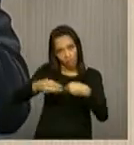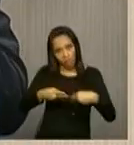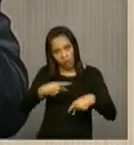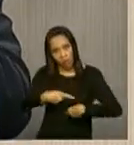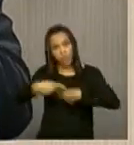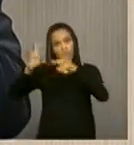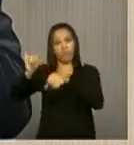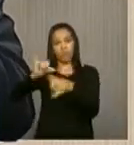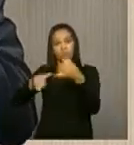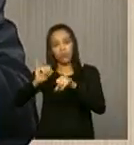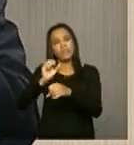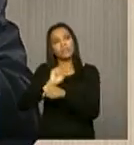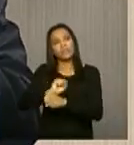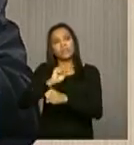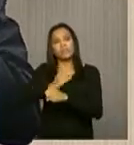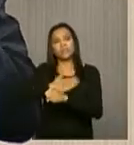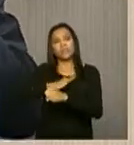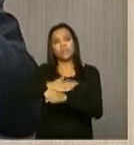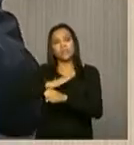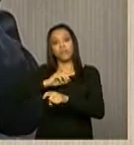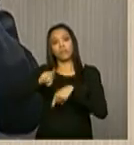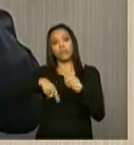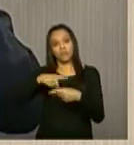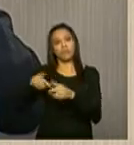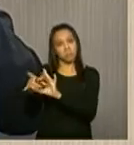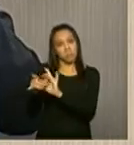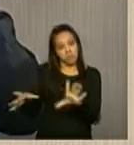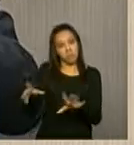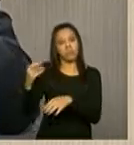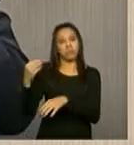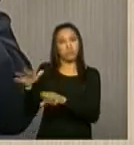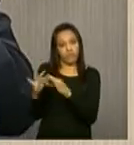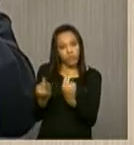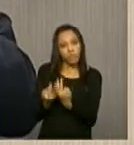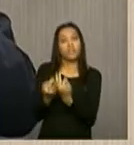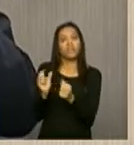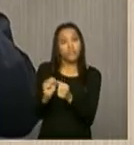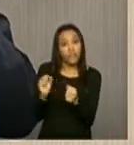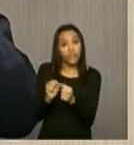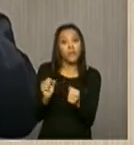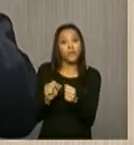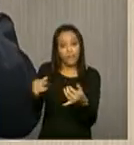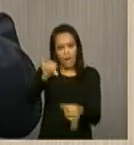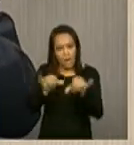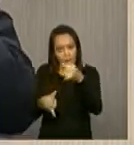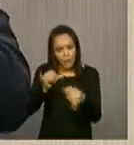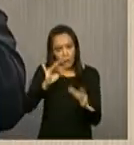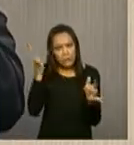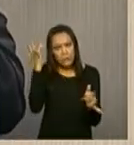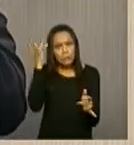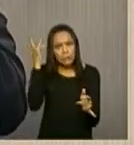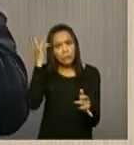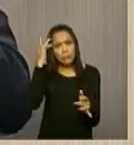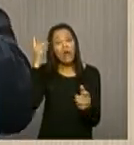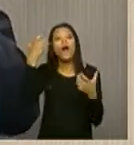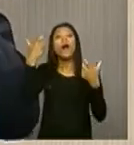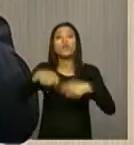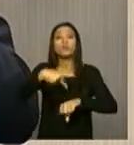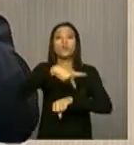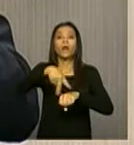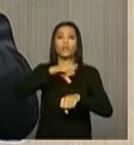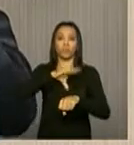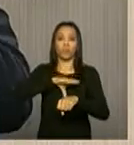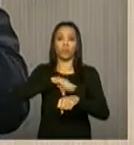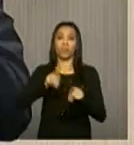junto com a família através do protocolo que esses exames sejam feitos em laboratórios altamente gabaritados de portugal e da